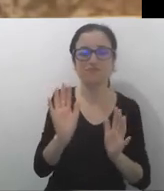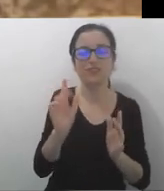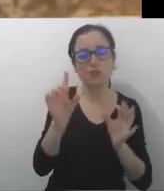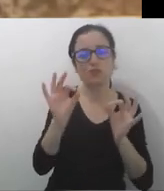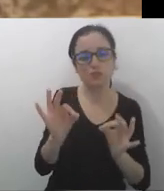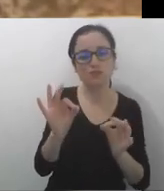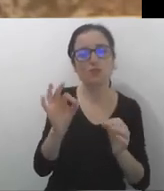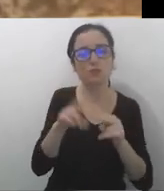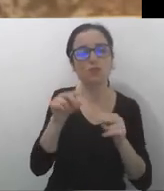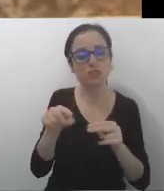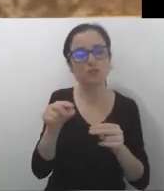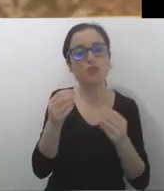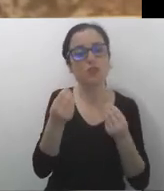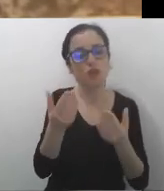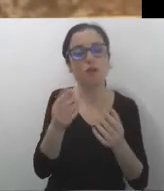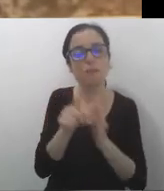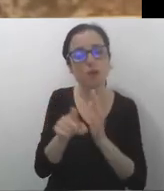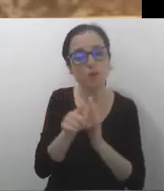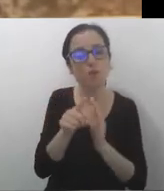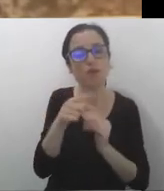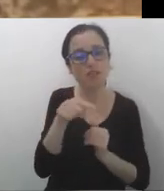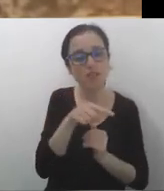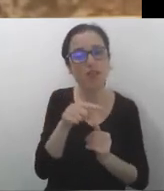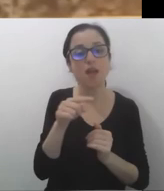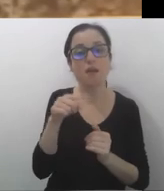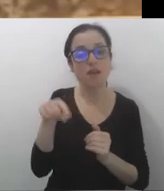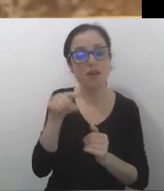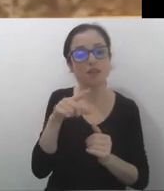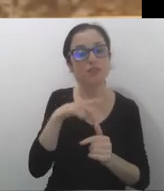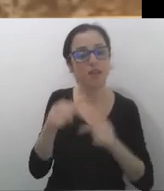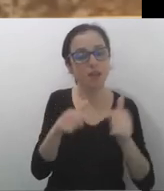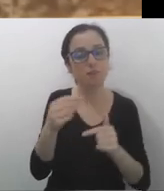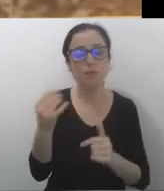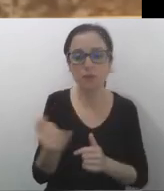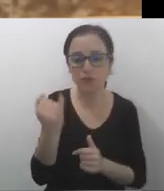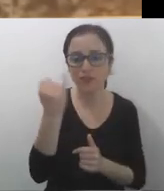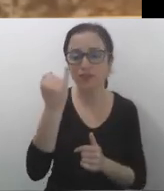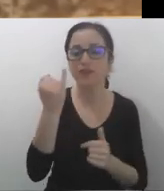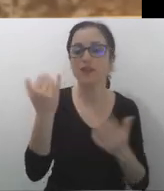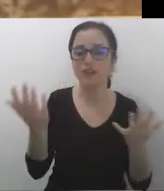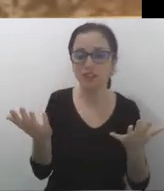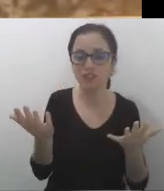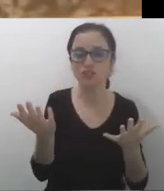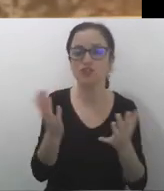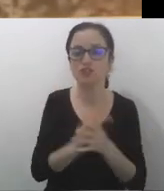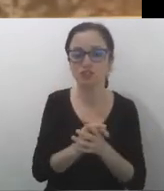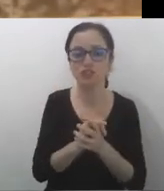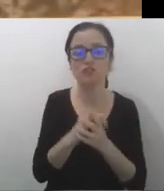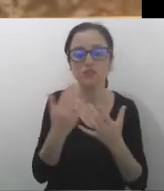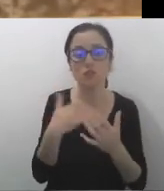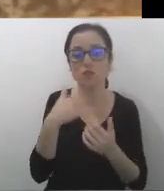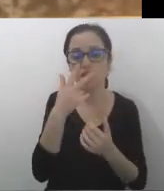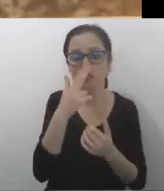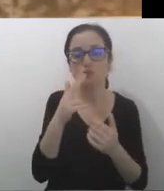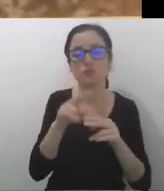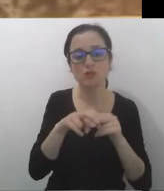extenso, importante. Mas eu acho que a questão mesmo é a falta de, né, registros,